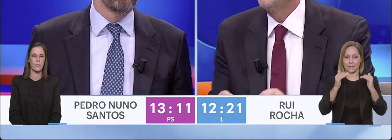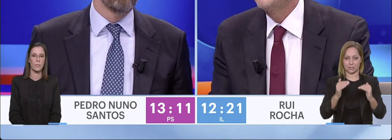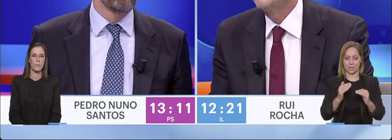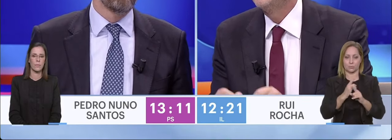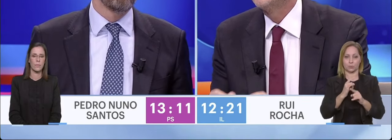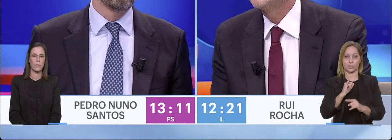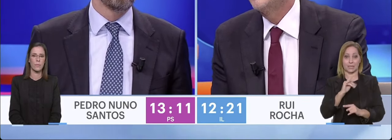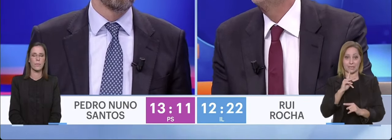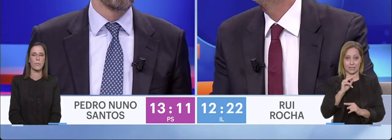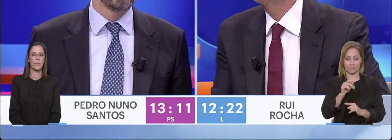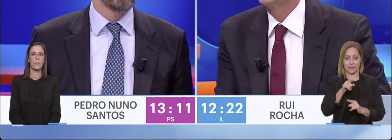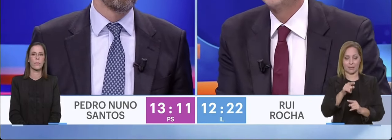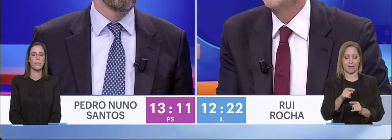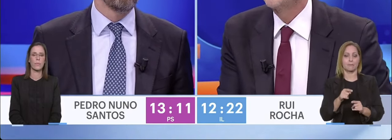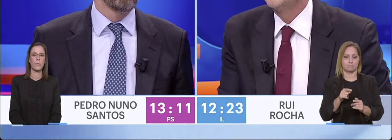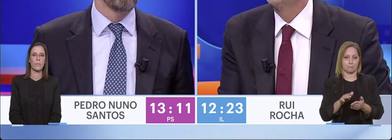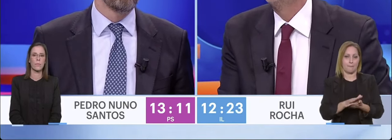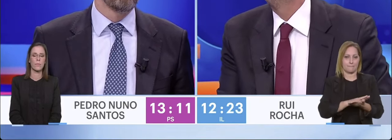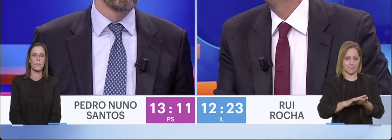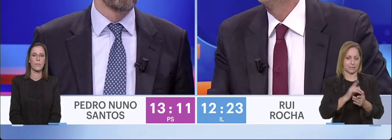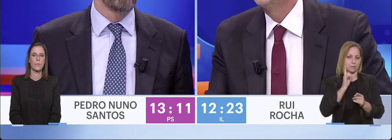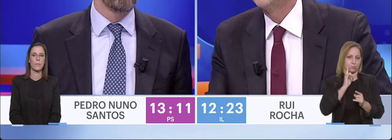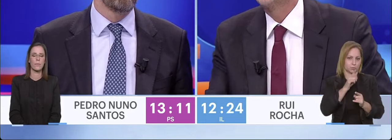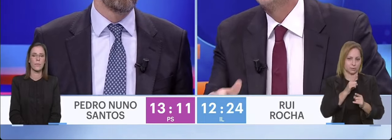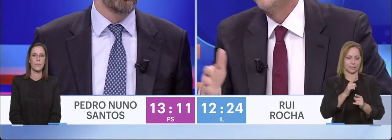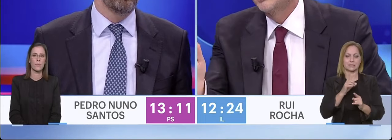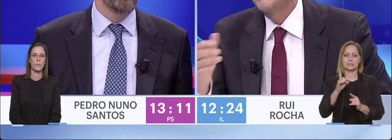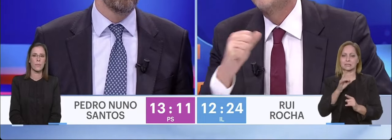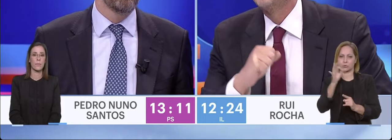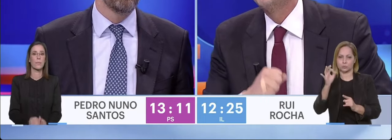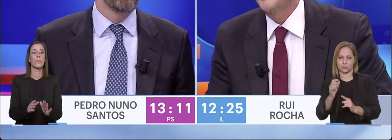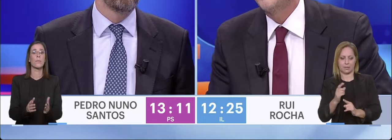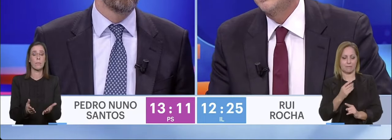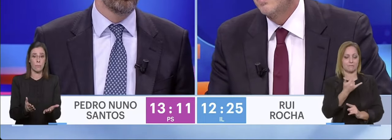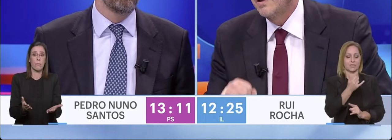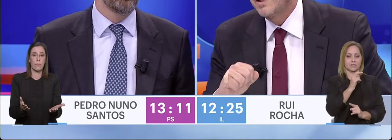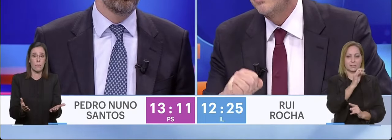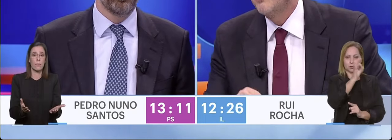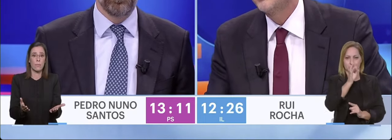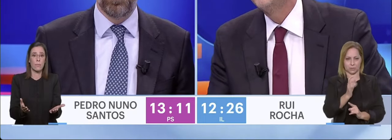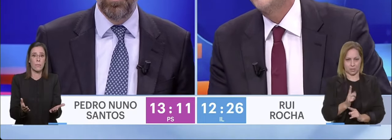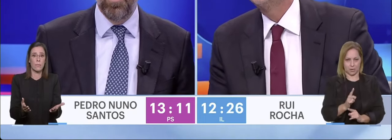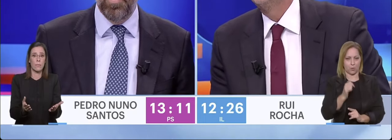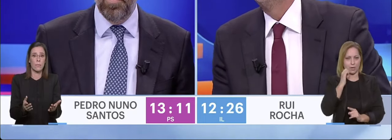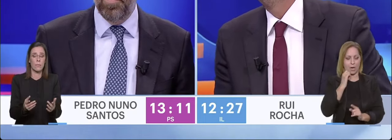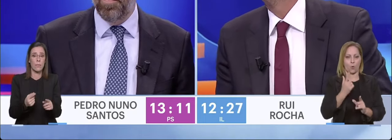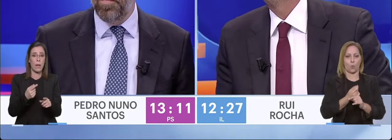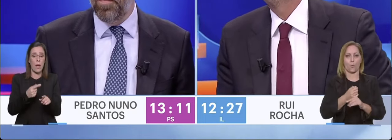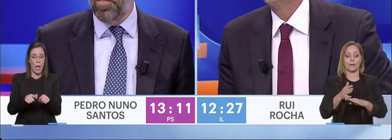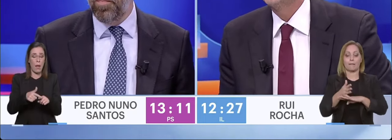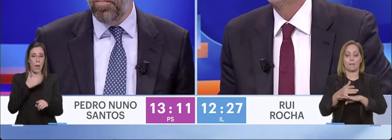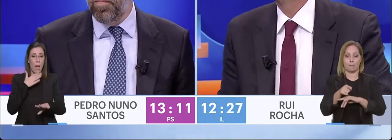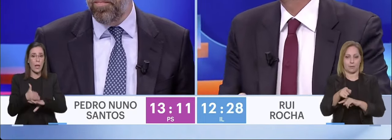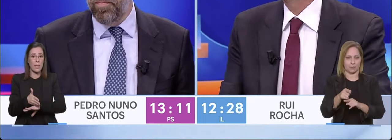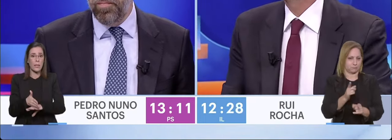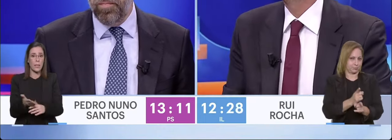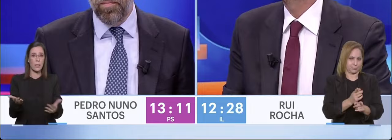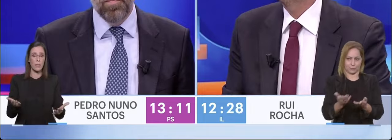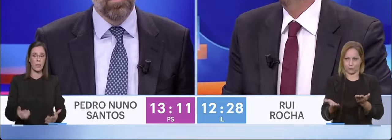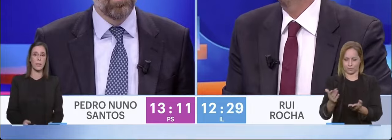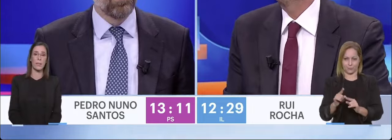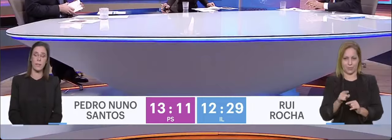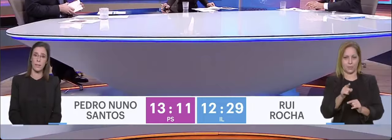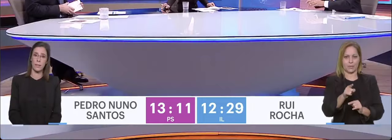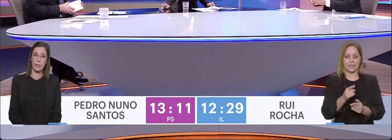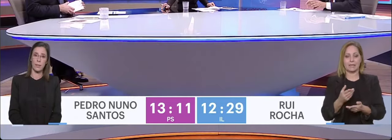é de bem essencial Então deve ser de 6% e não de 23 como que paga quem compra um iat e queremos também que os devolutos